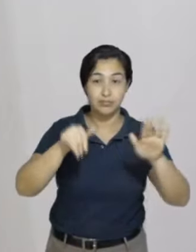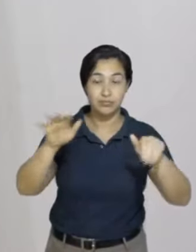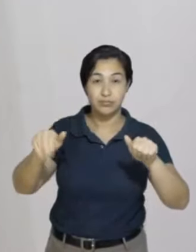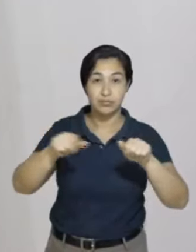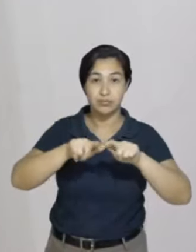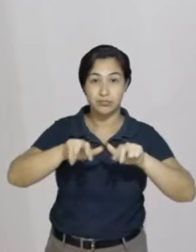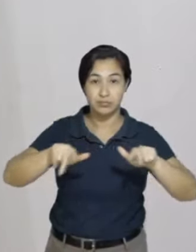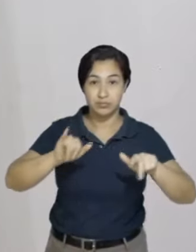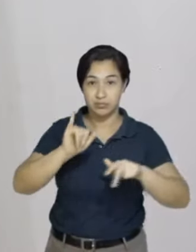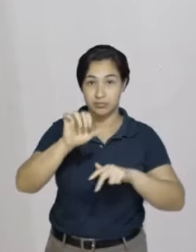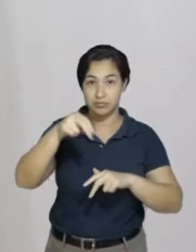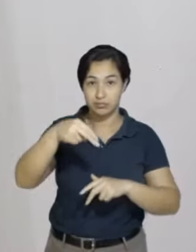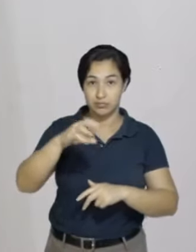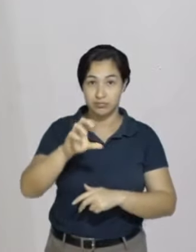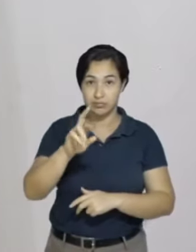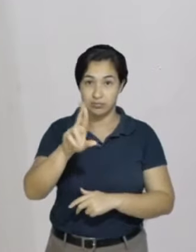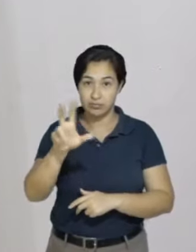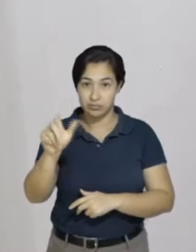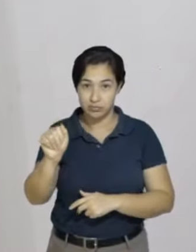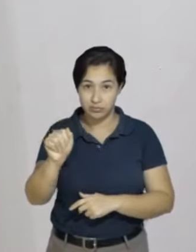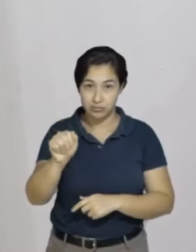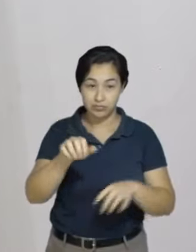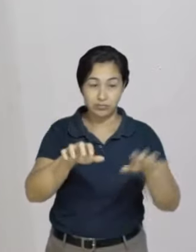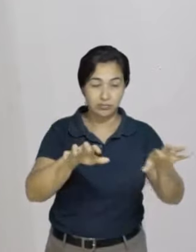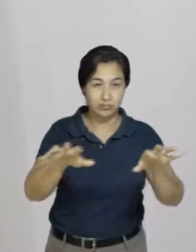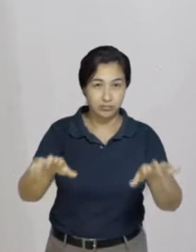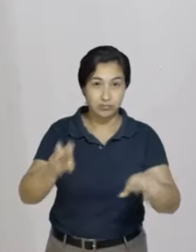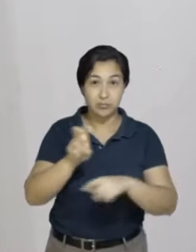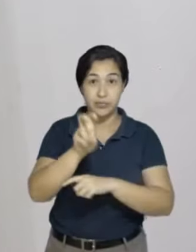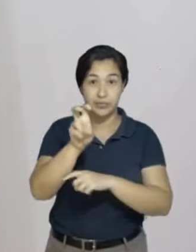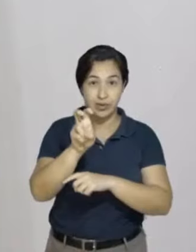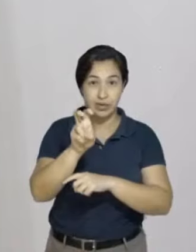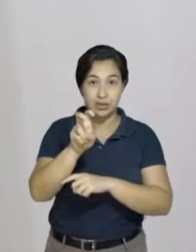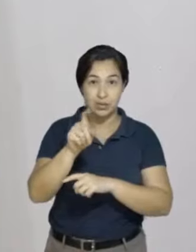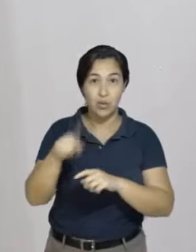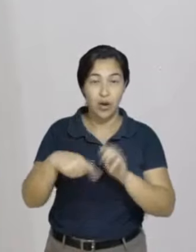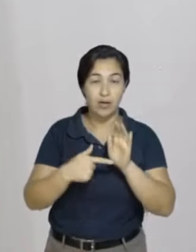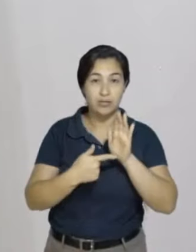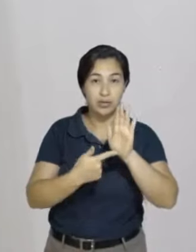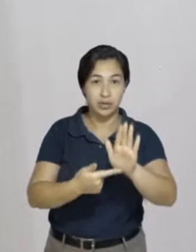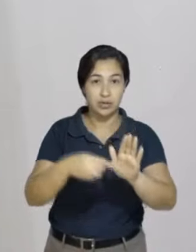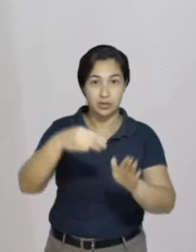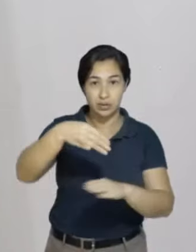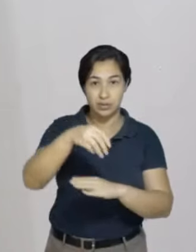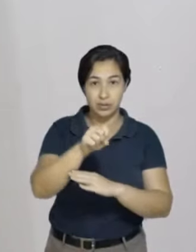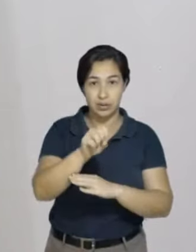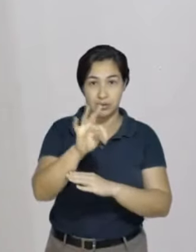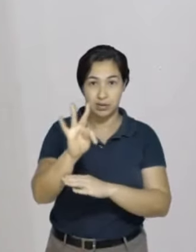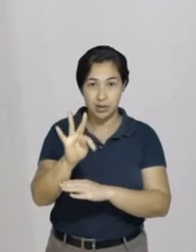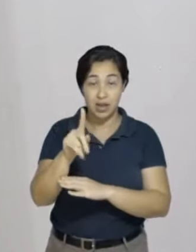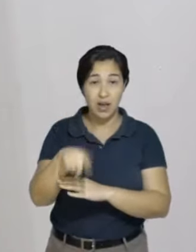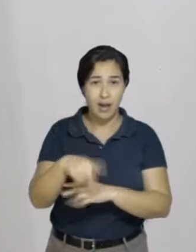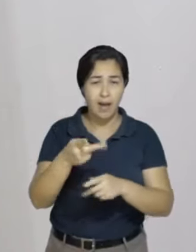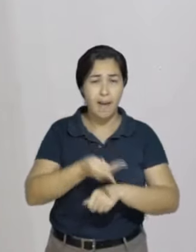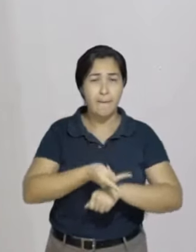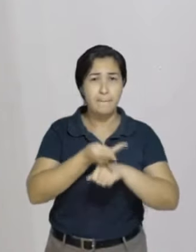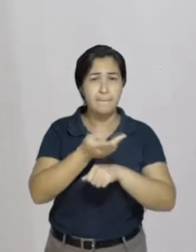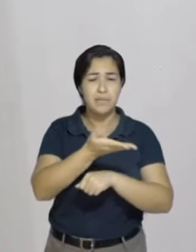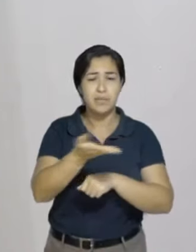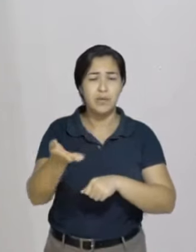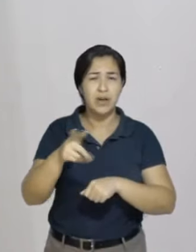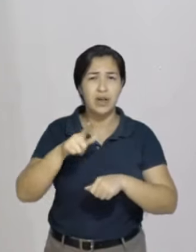INCRA e cinco são indicações do MST isso é premiar aqueles que